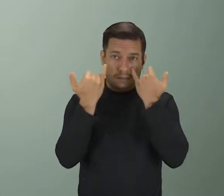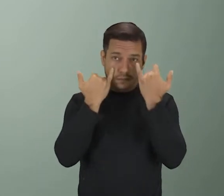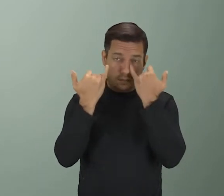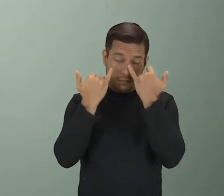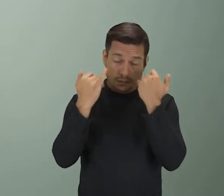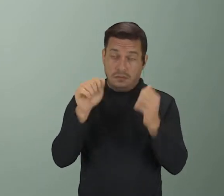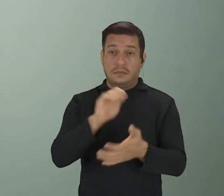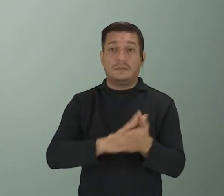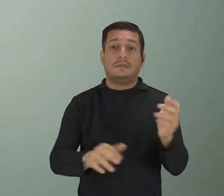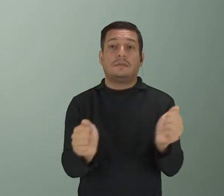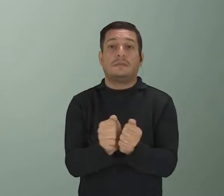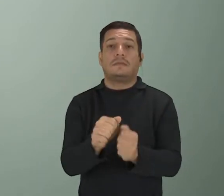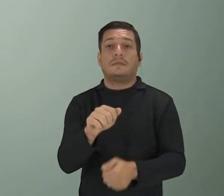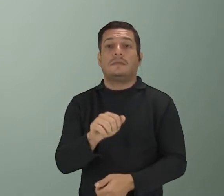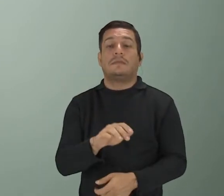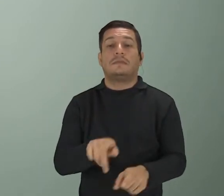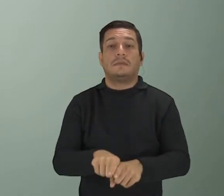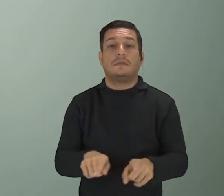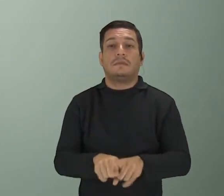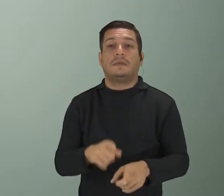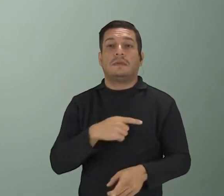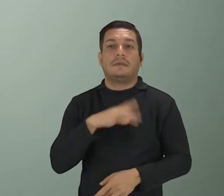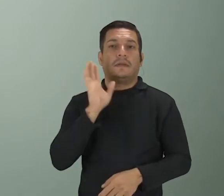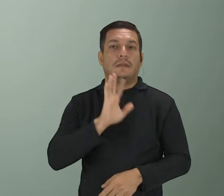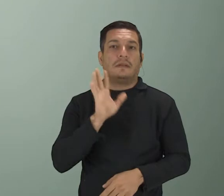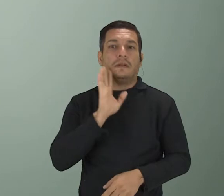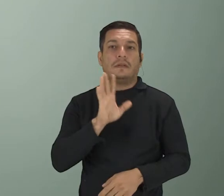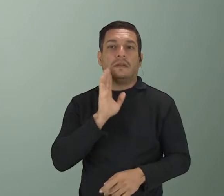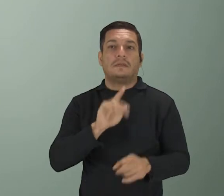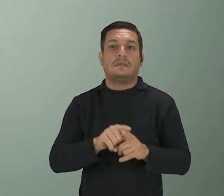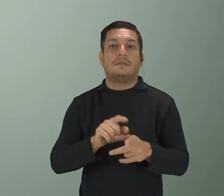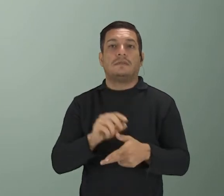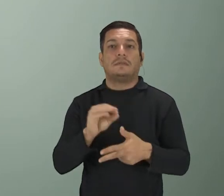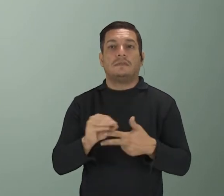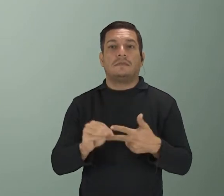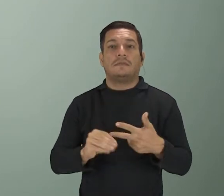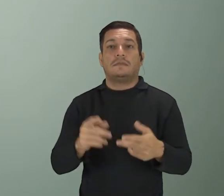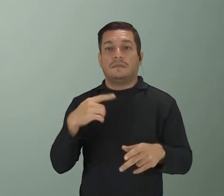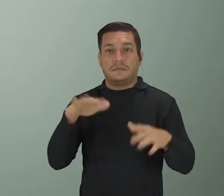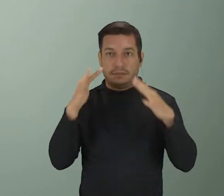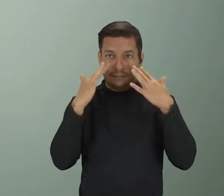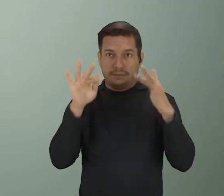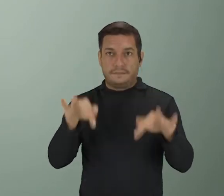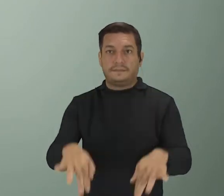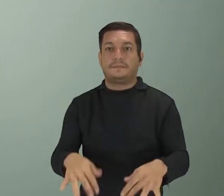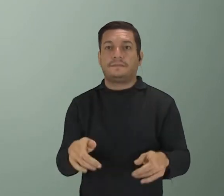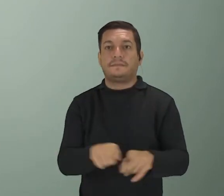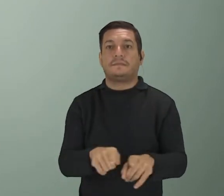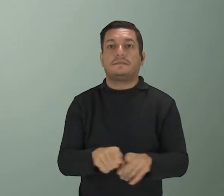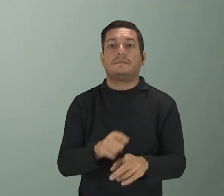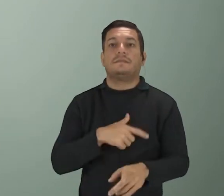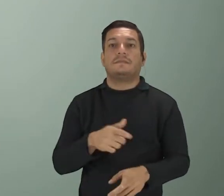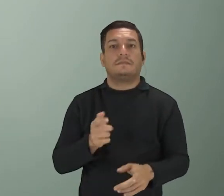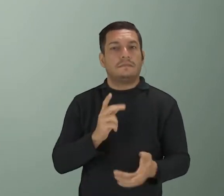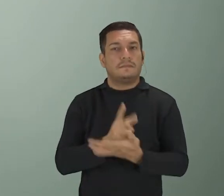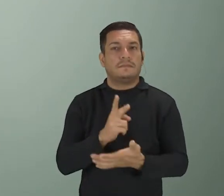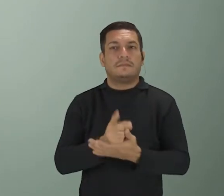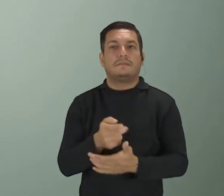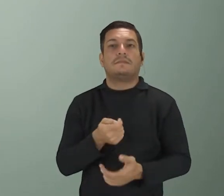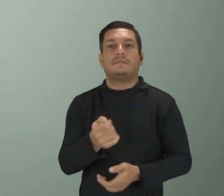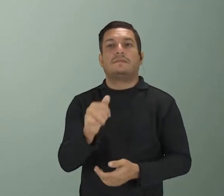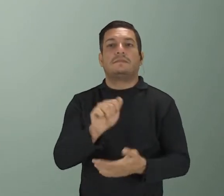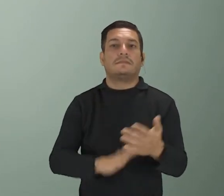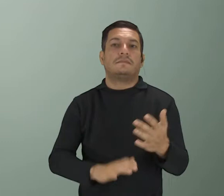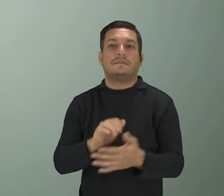resolver a atividade juntos, é uma atividade bem legal aí em estilo Enem, então fica ligadinho até o final. Vou deixar sempre uma atividade que